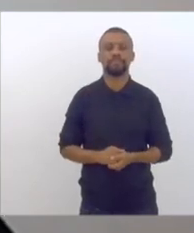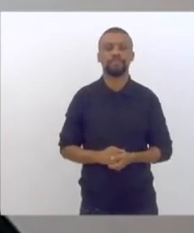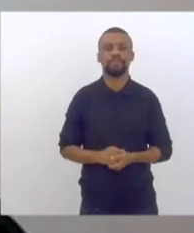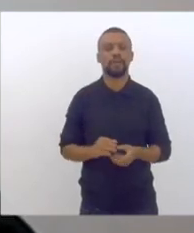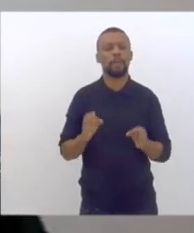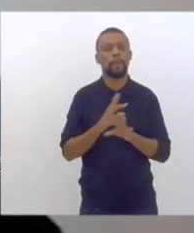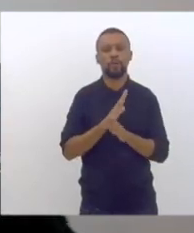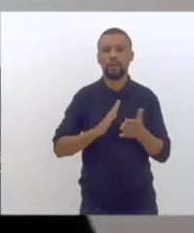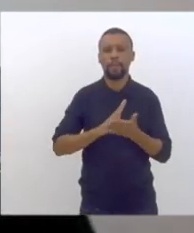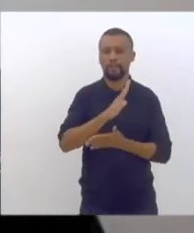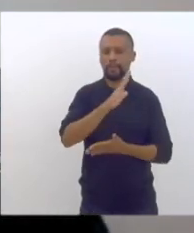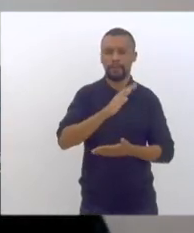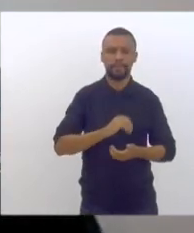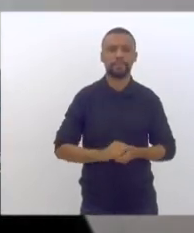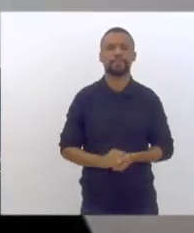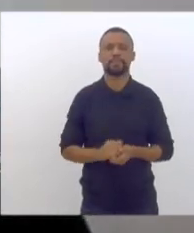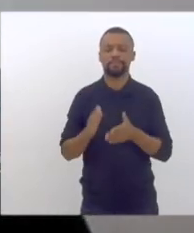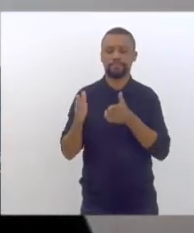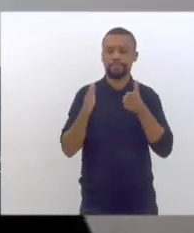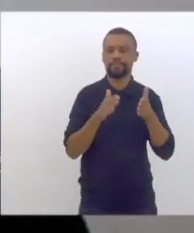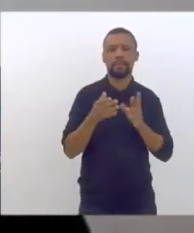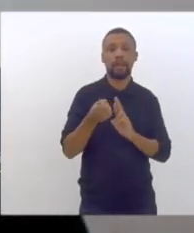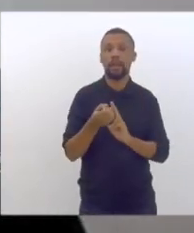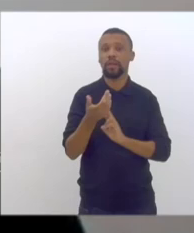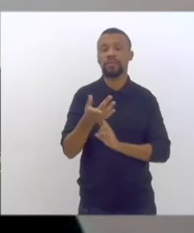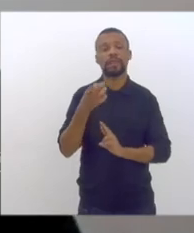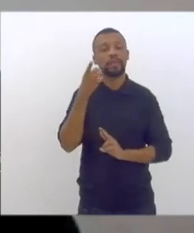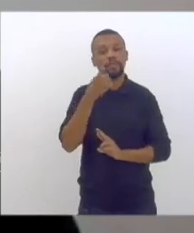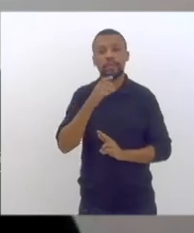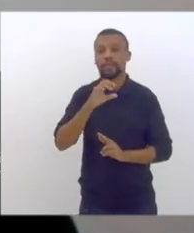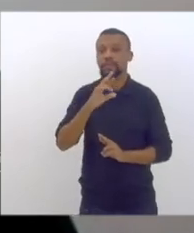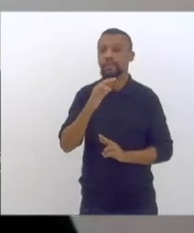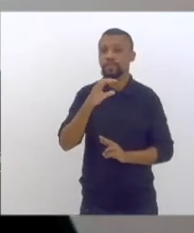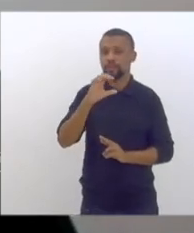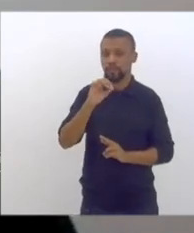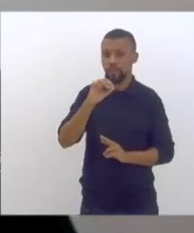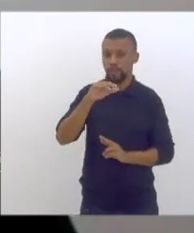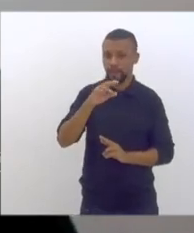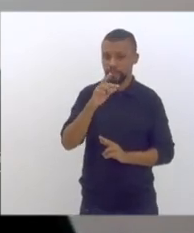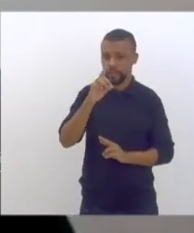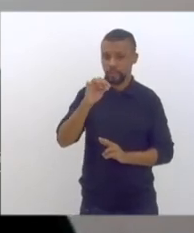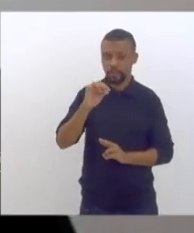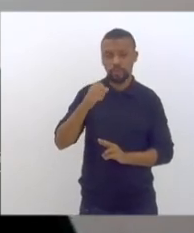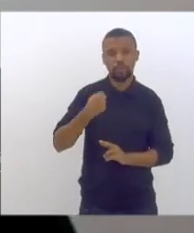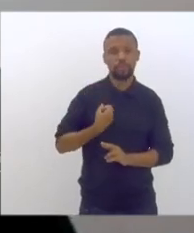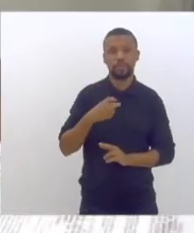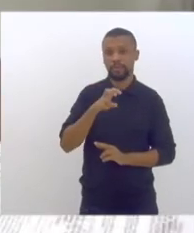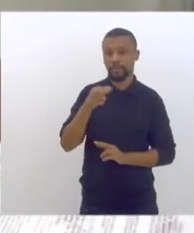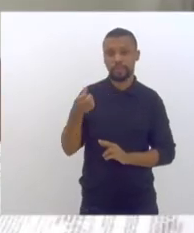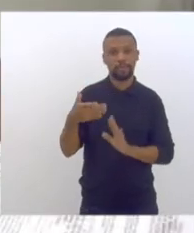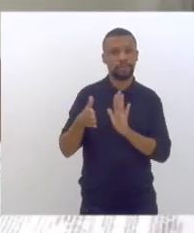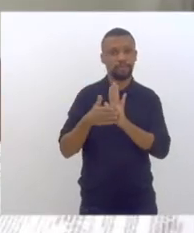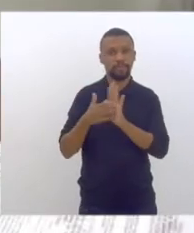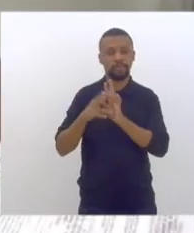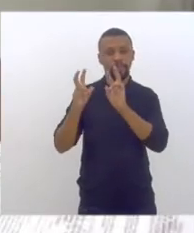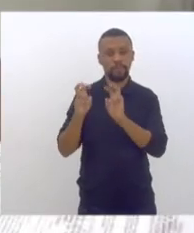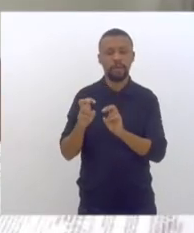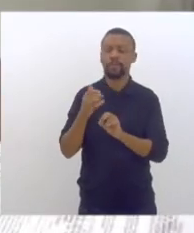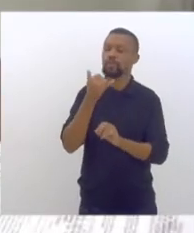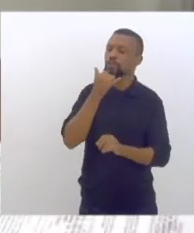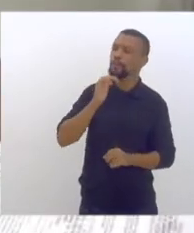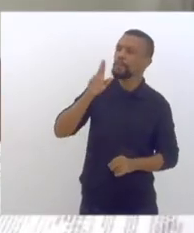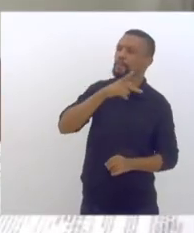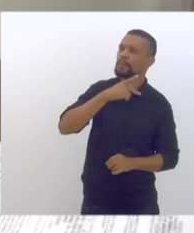e aprovado pela autoria do deputado Chico Machado 56 da falta Presidente Cacau Rodrigo